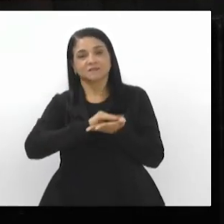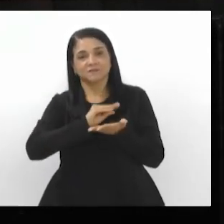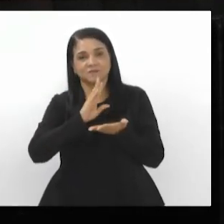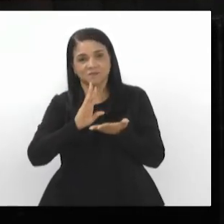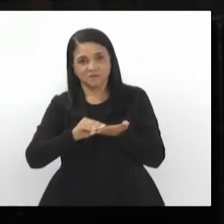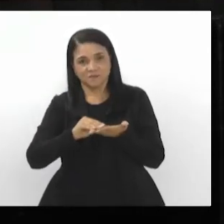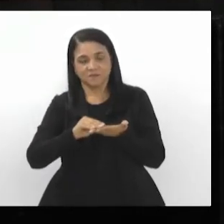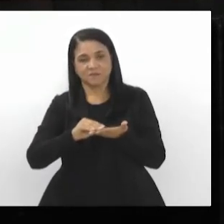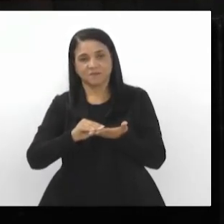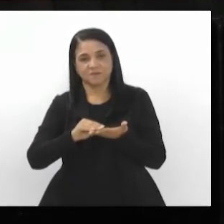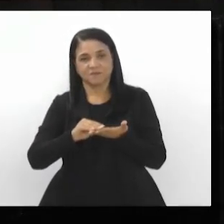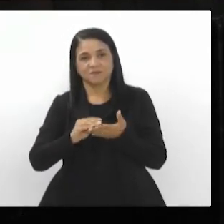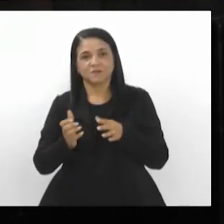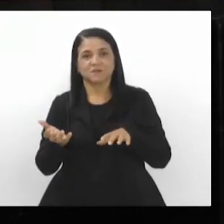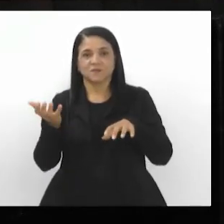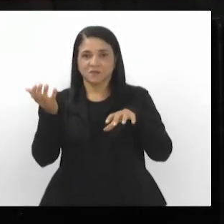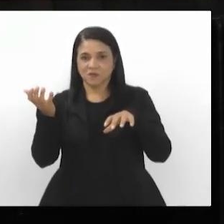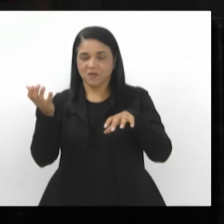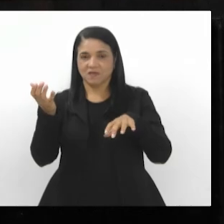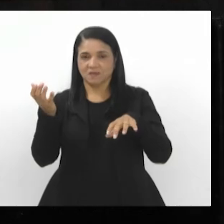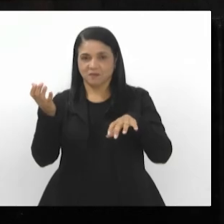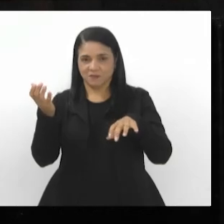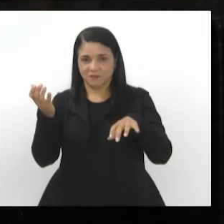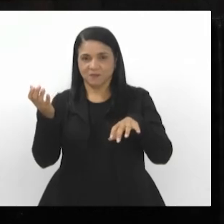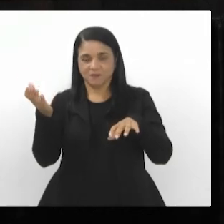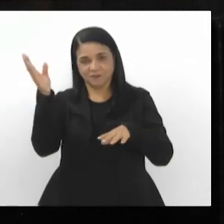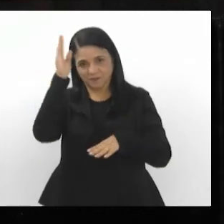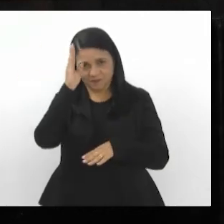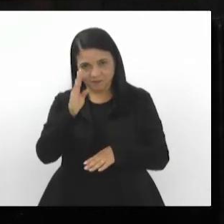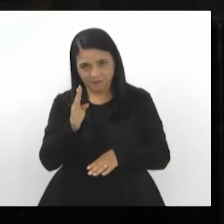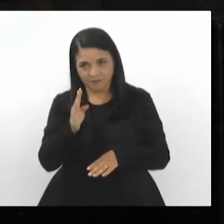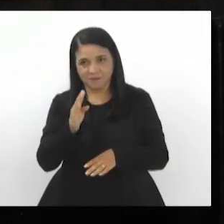pautas do Congresso Nacional.